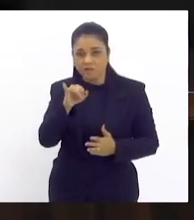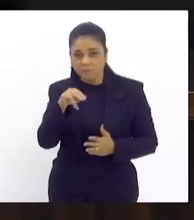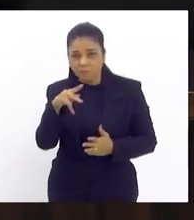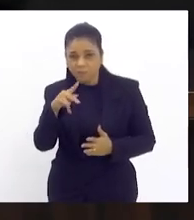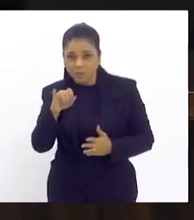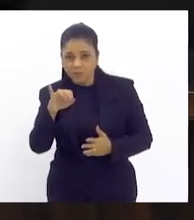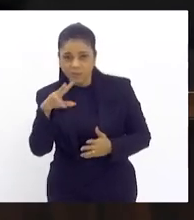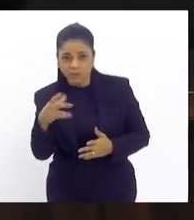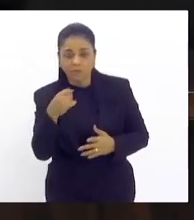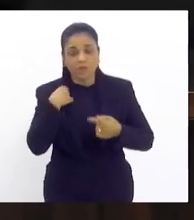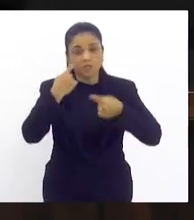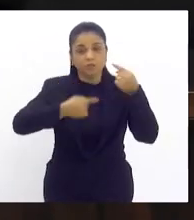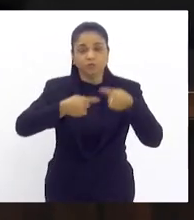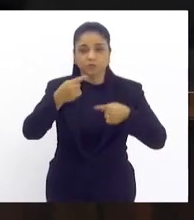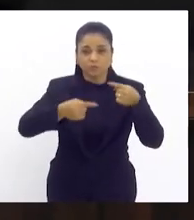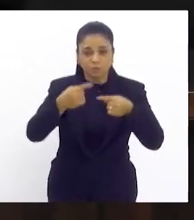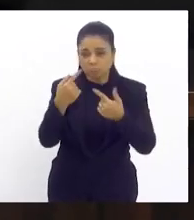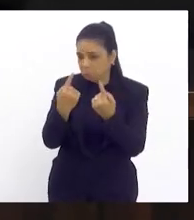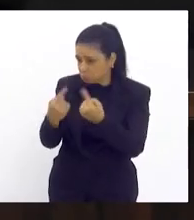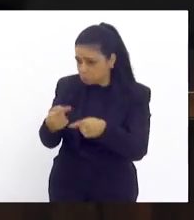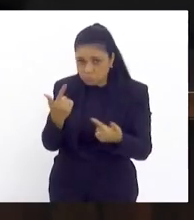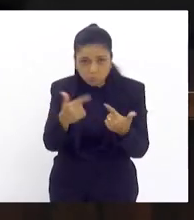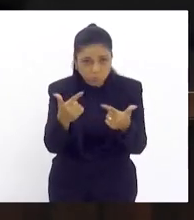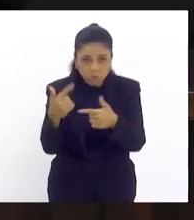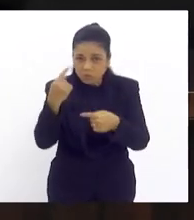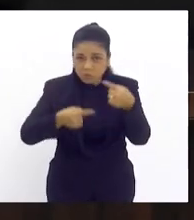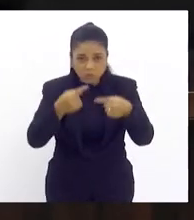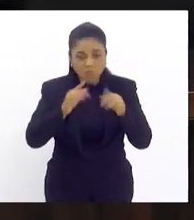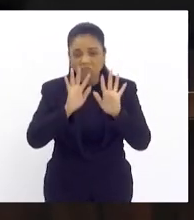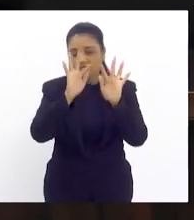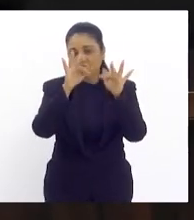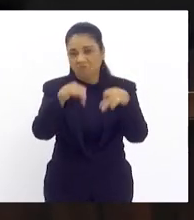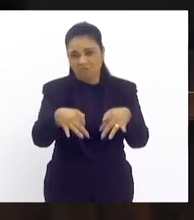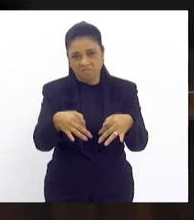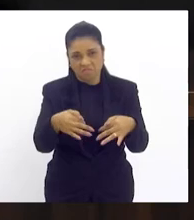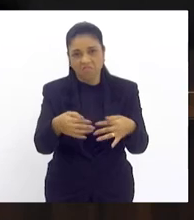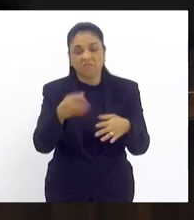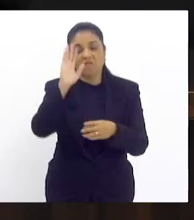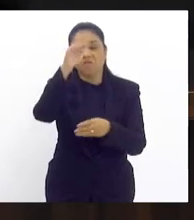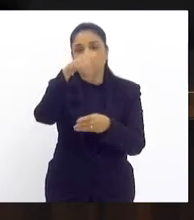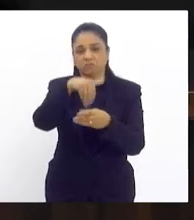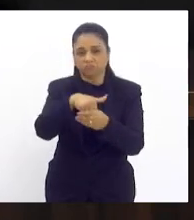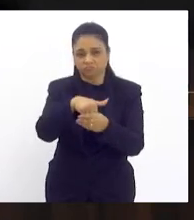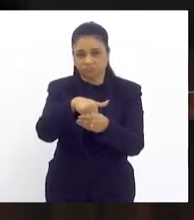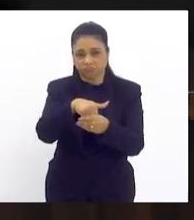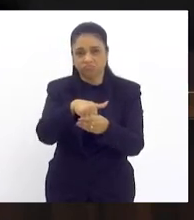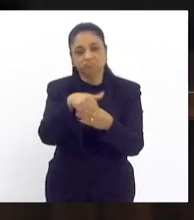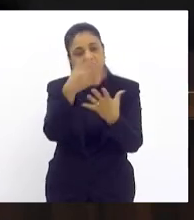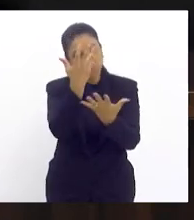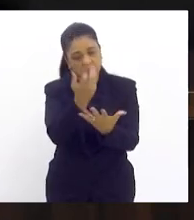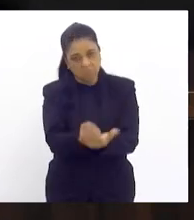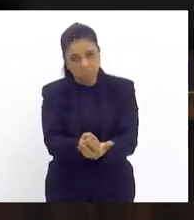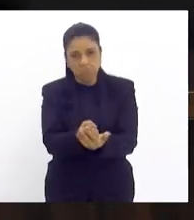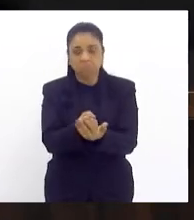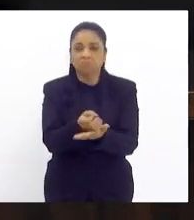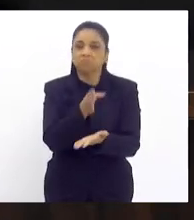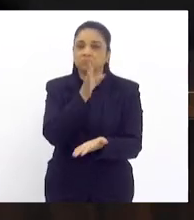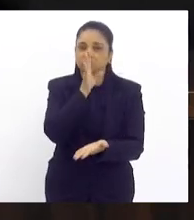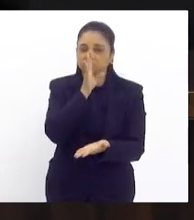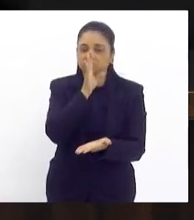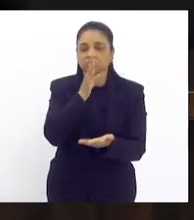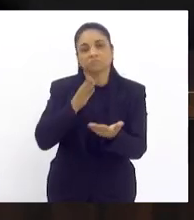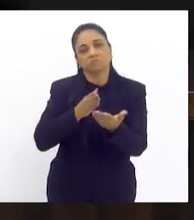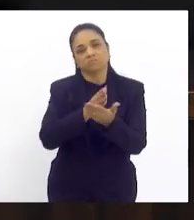Em discussão, não havendo mais quem queira discutir, encerrada a discussão, em votação. Senhores que aprovam em aneos comistão,